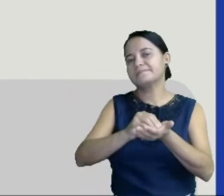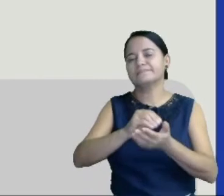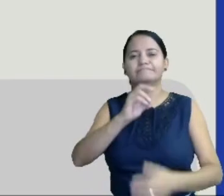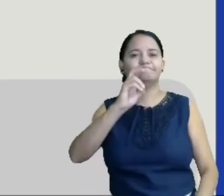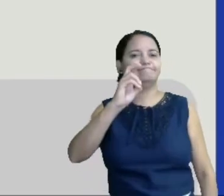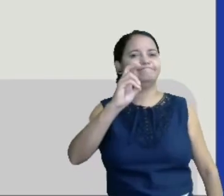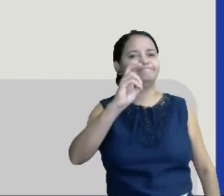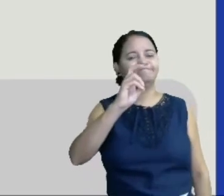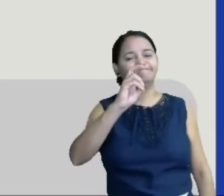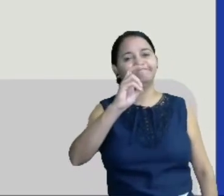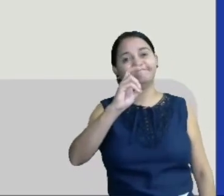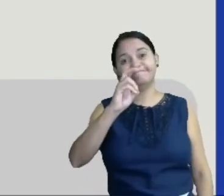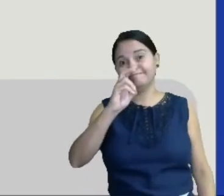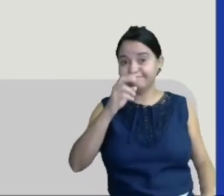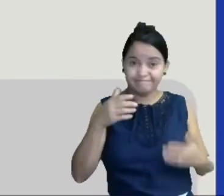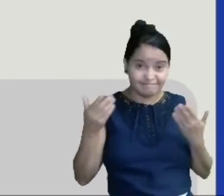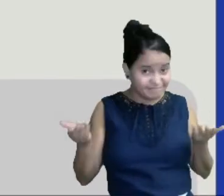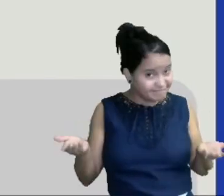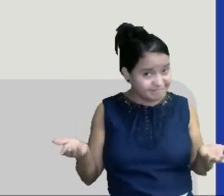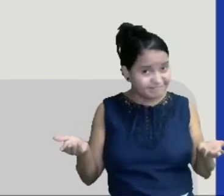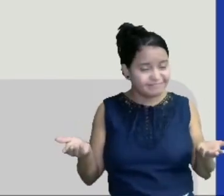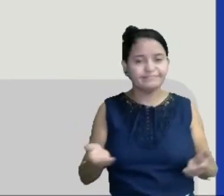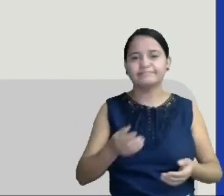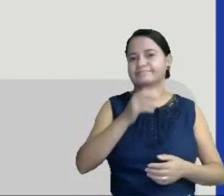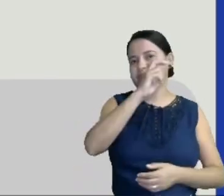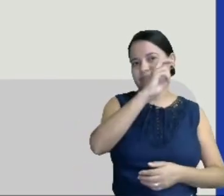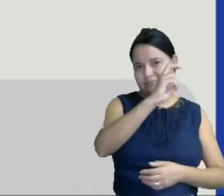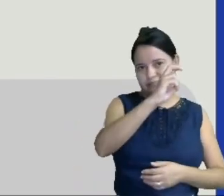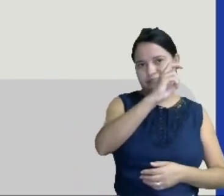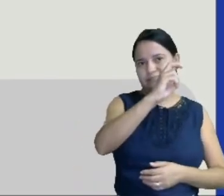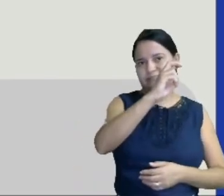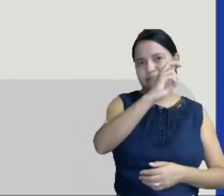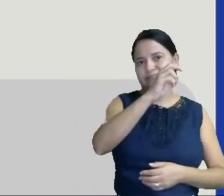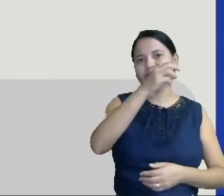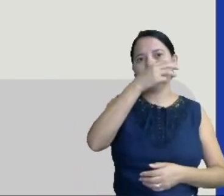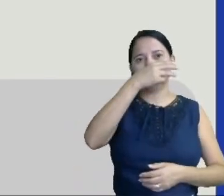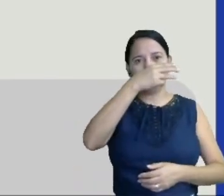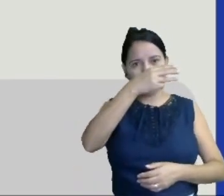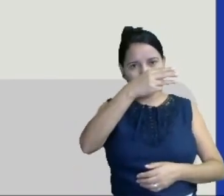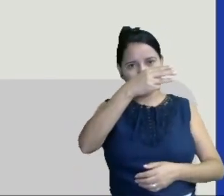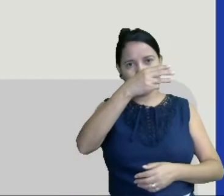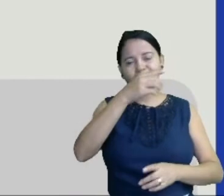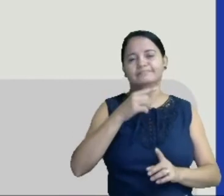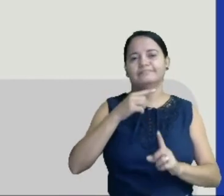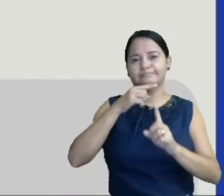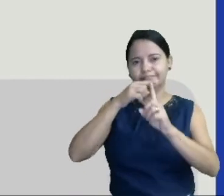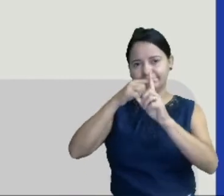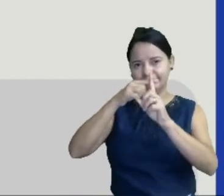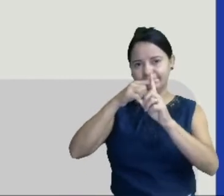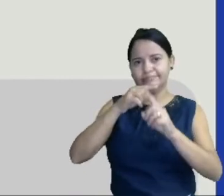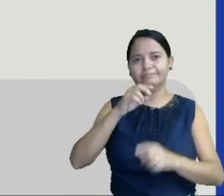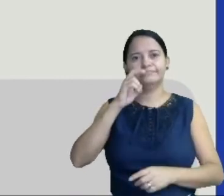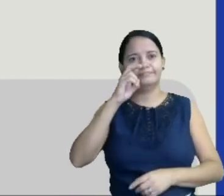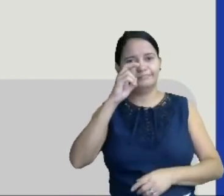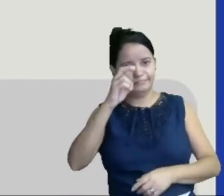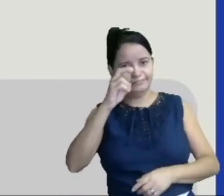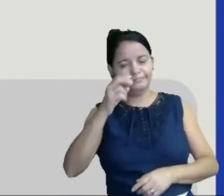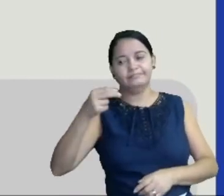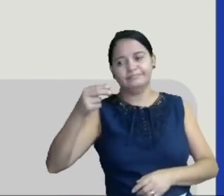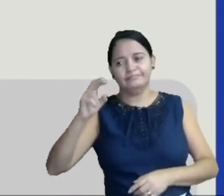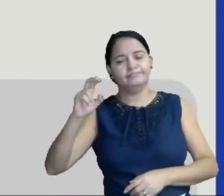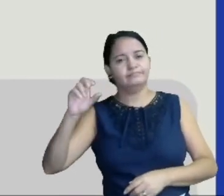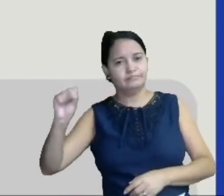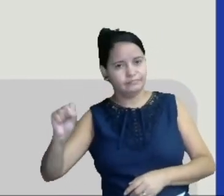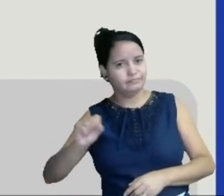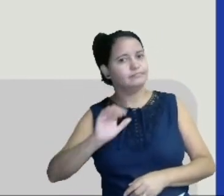quanto cinco tá então 53 + 5 = 58 Esse foi fácil de perder a cabeça mas os números